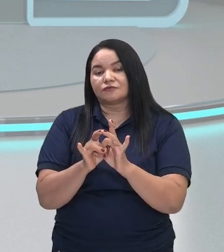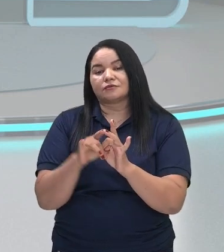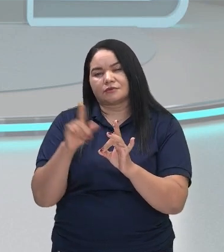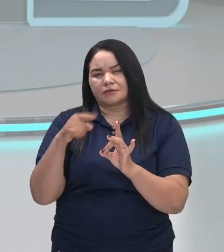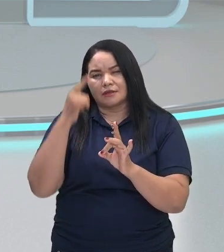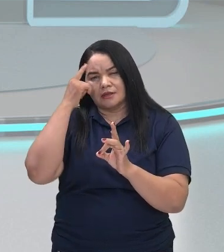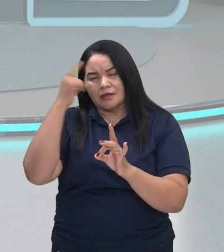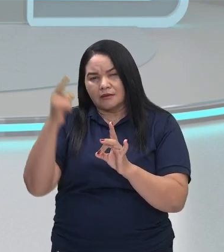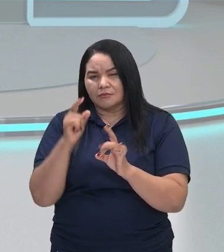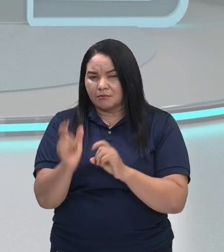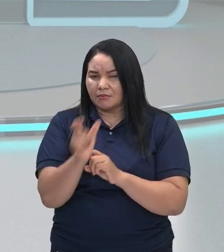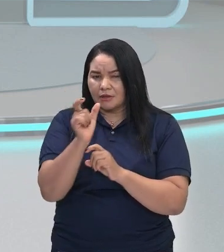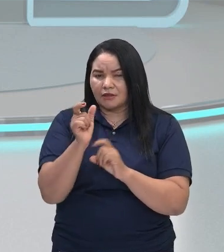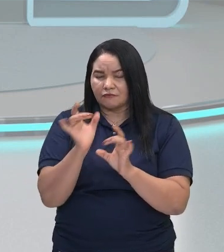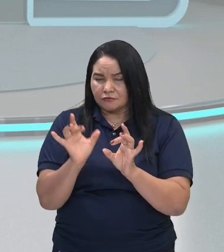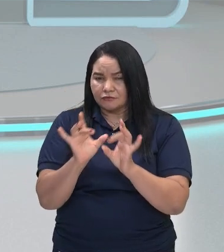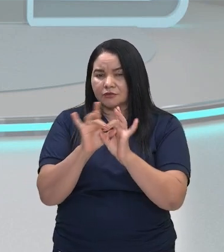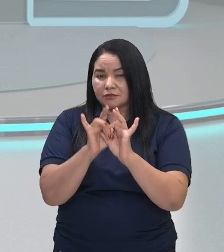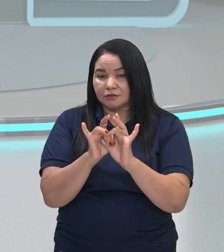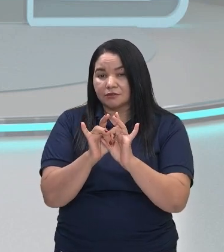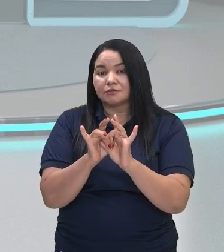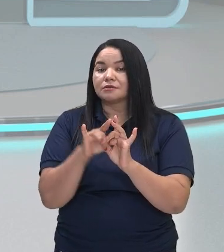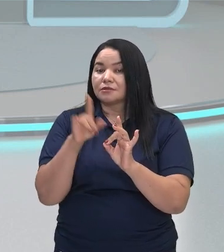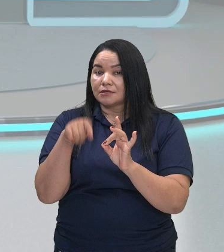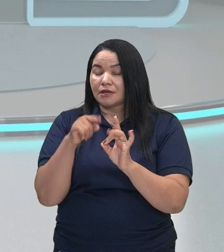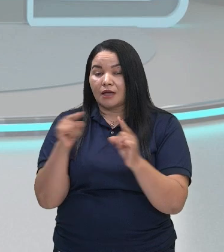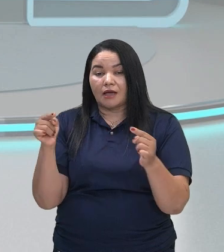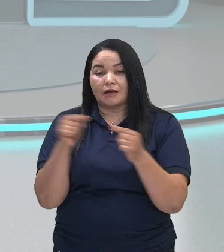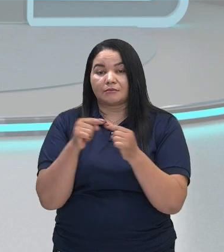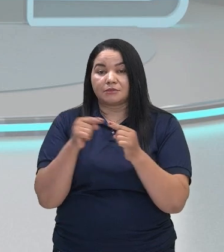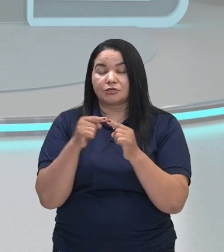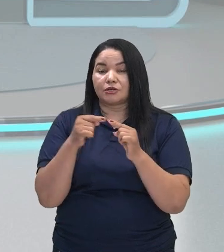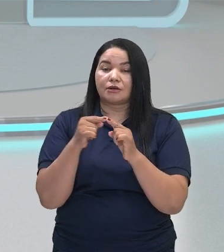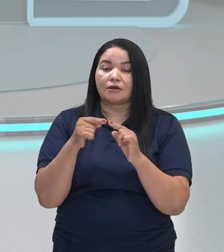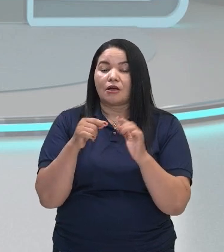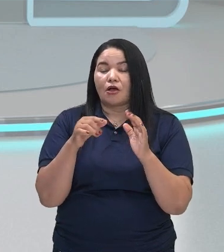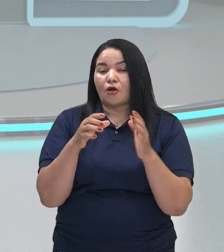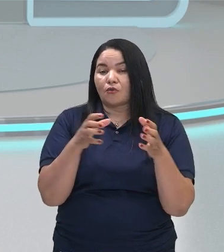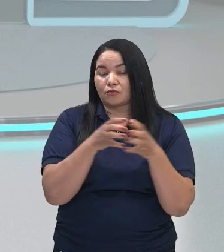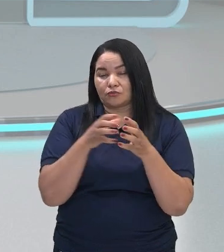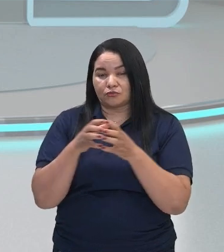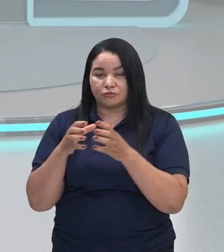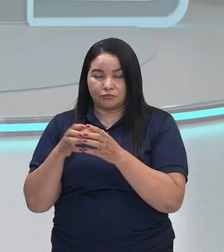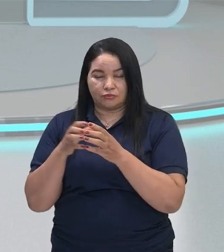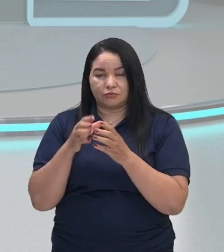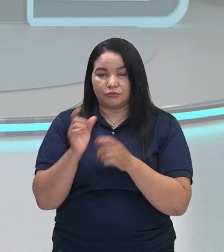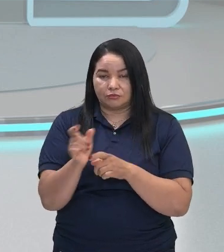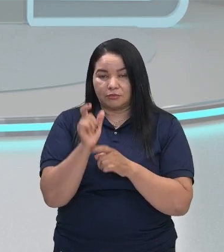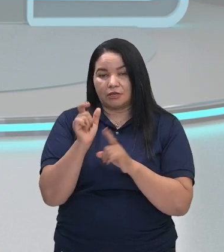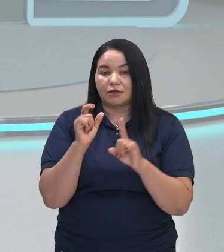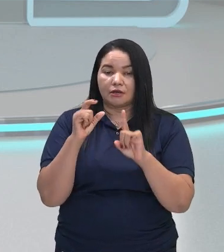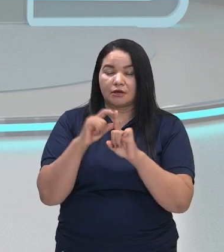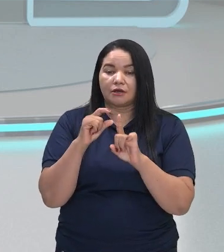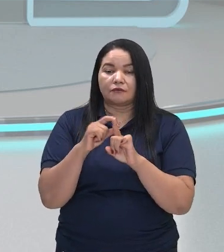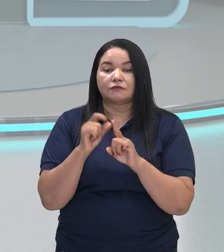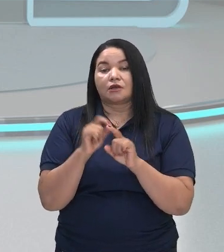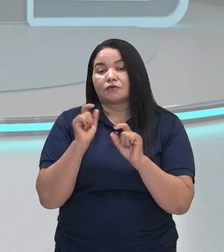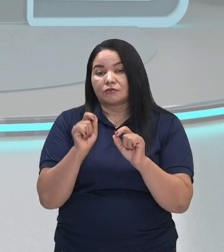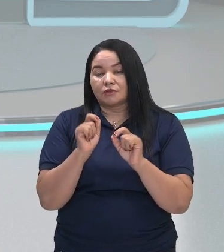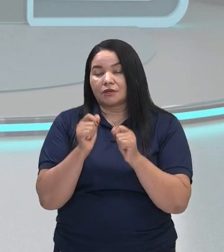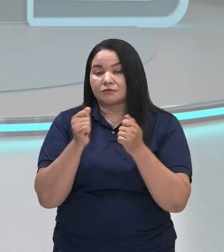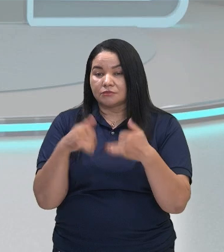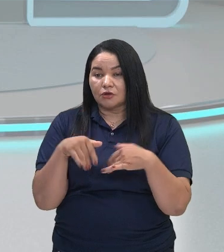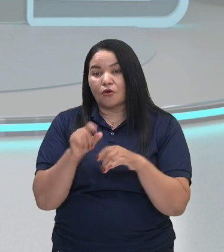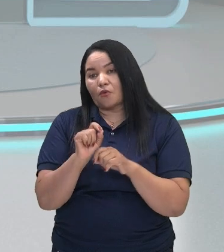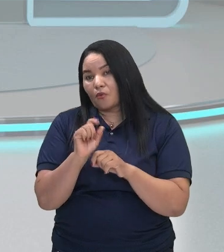que eles têm funções definidas como classe gramatical, certo? Que é descrever ou ampliar ali o significado,